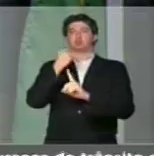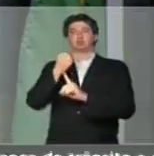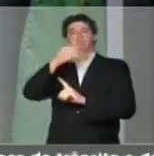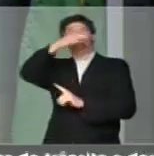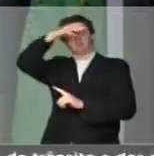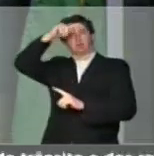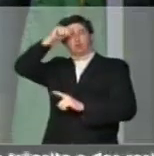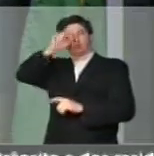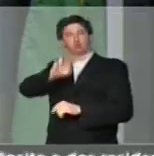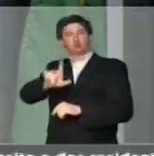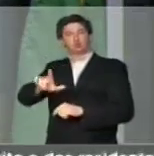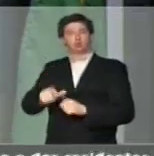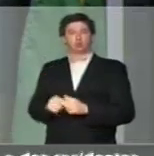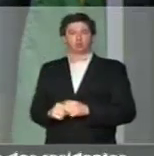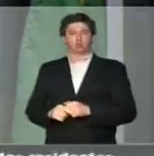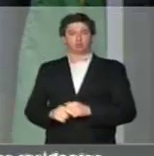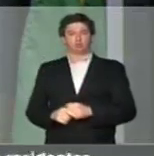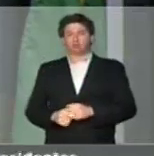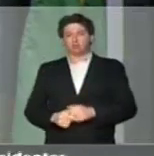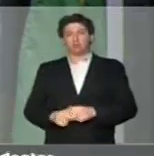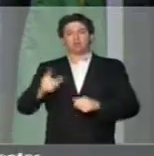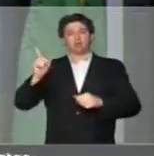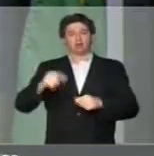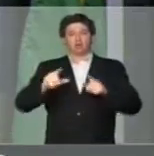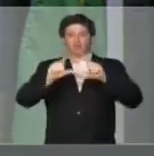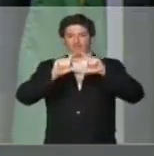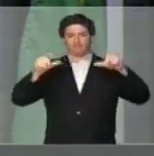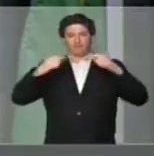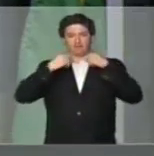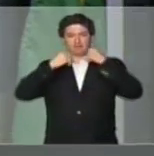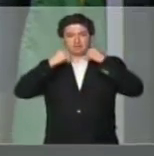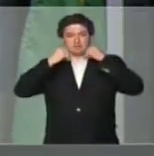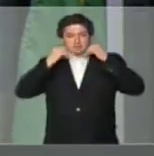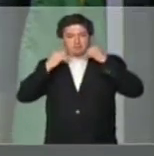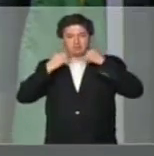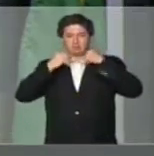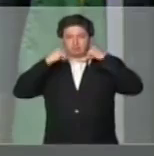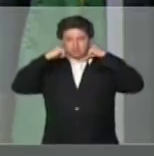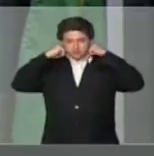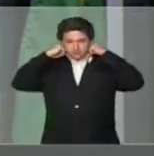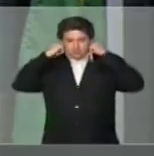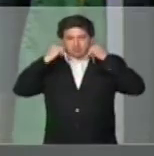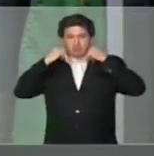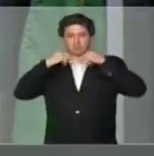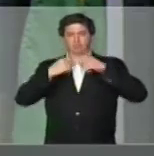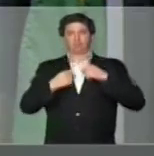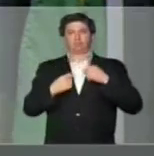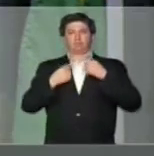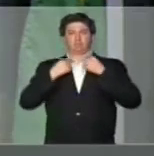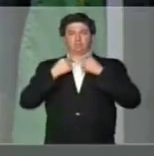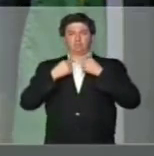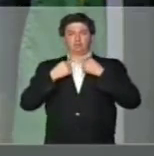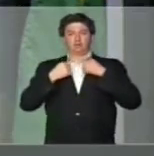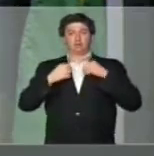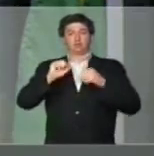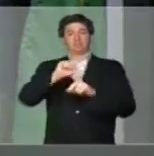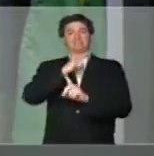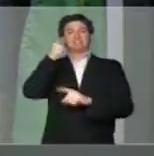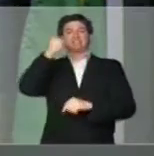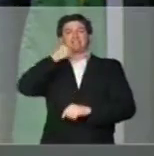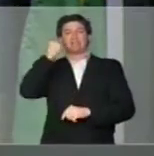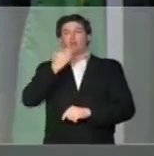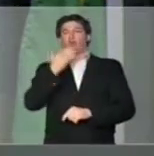Mato Grosso do Sul com uma frase que era o mote da sua campanha, o senador de